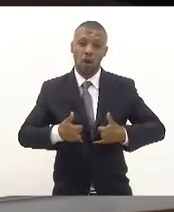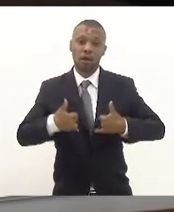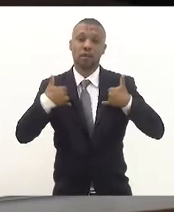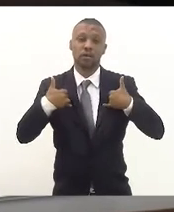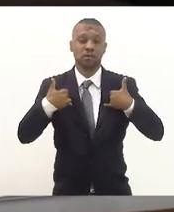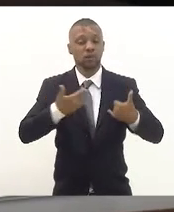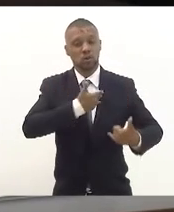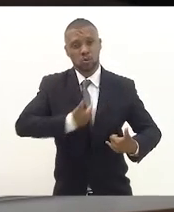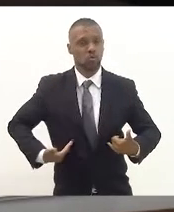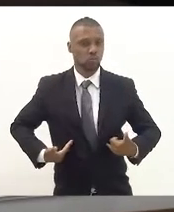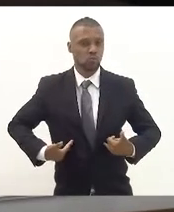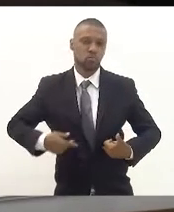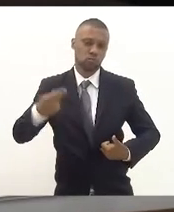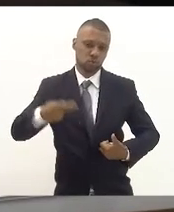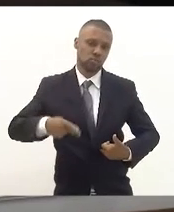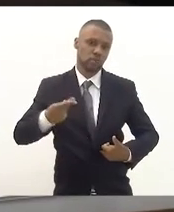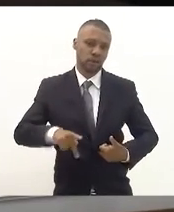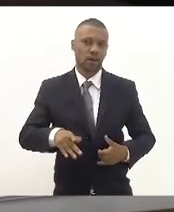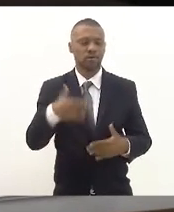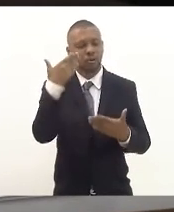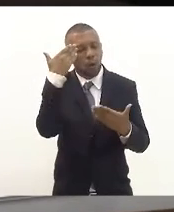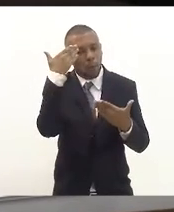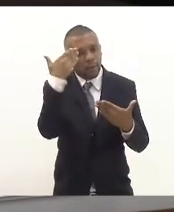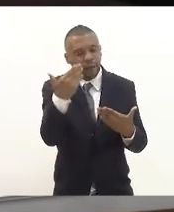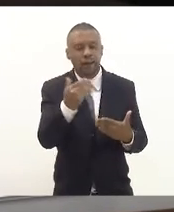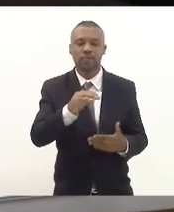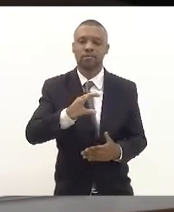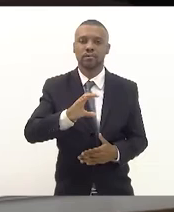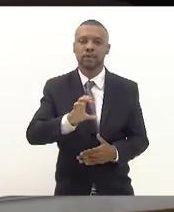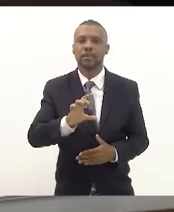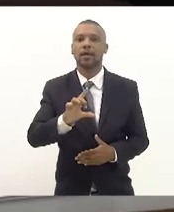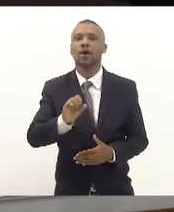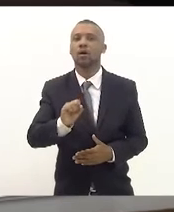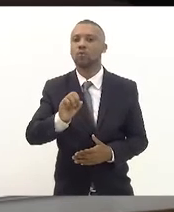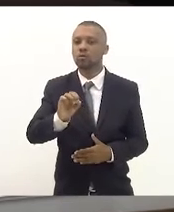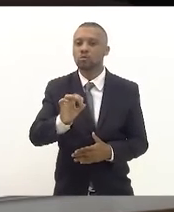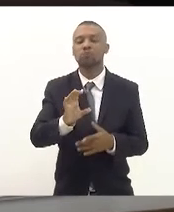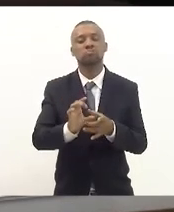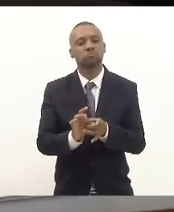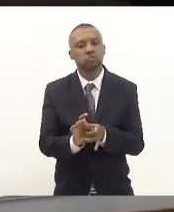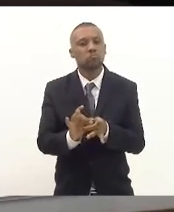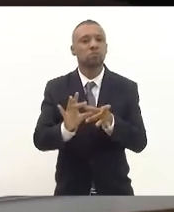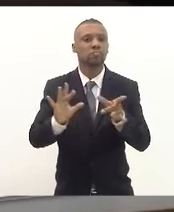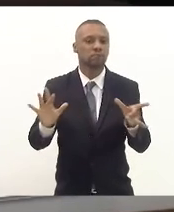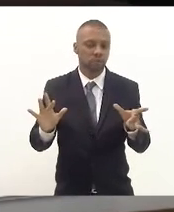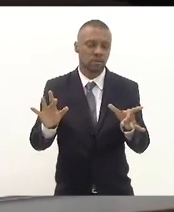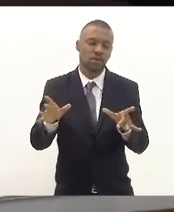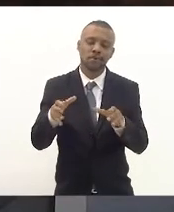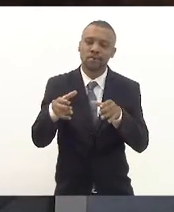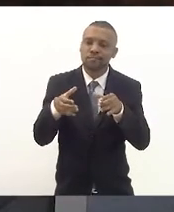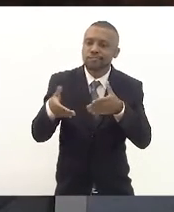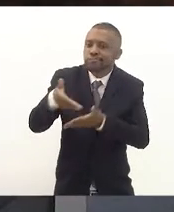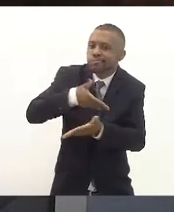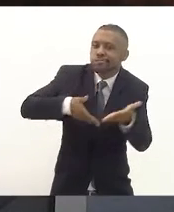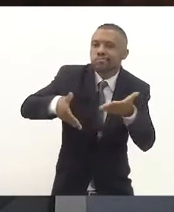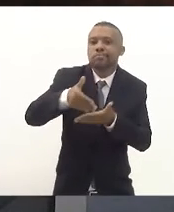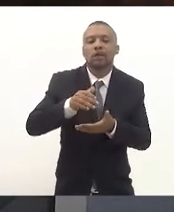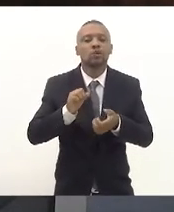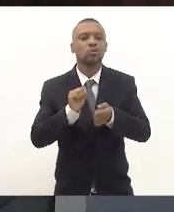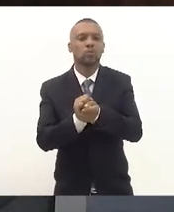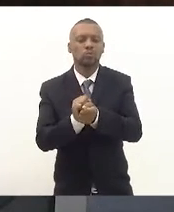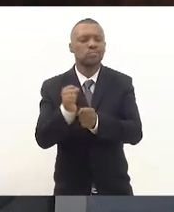estado Obrigado Celsius por permitir conviver com você